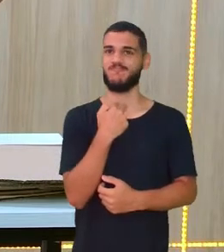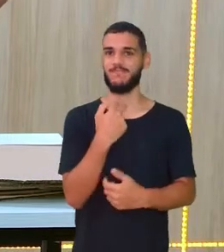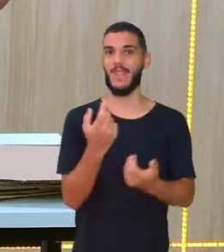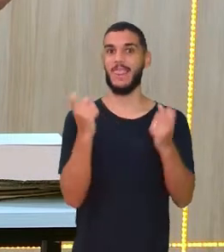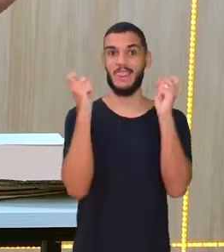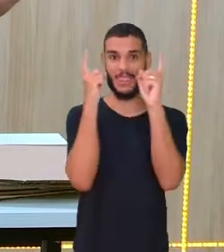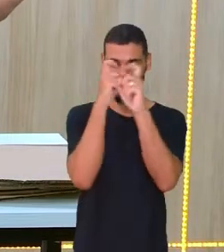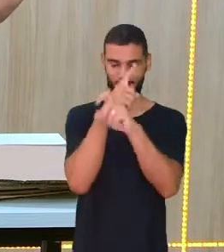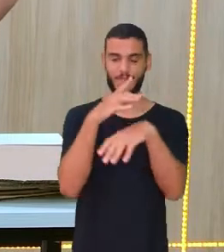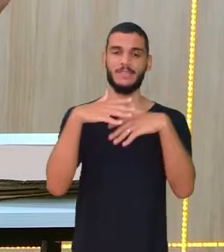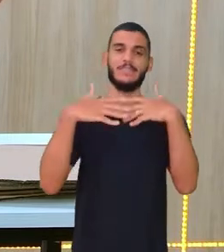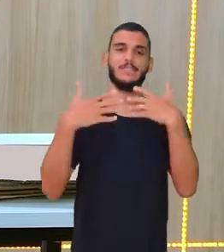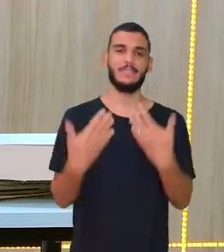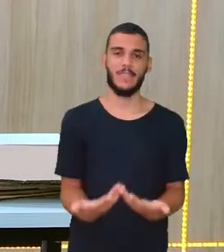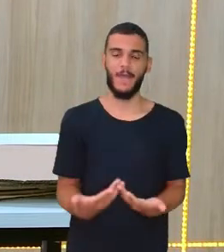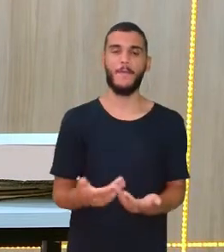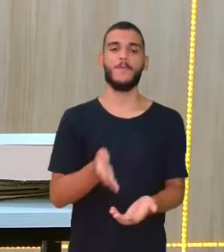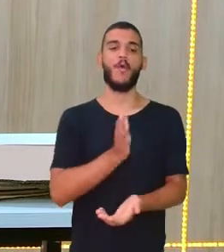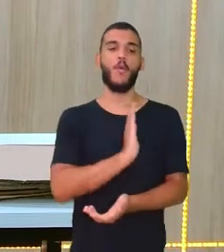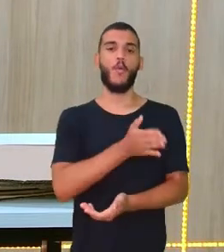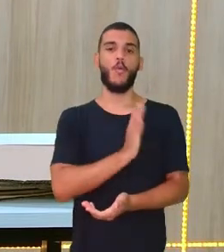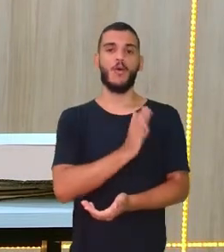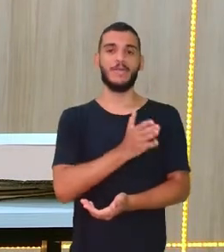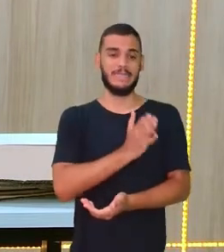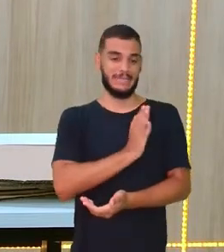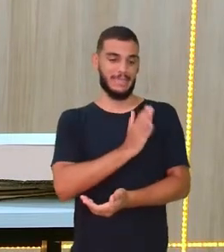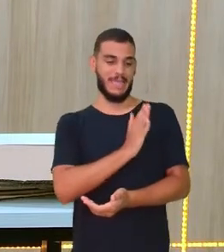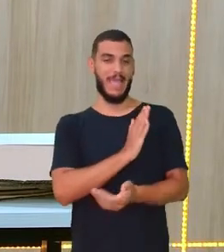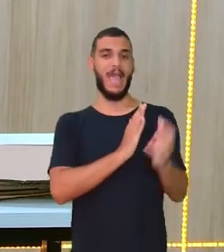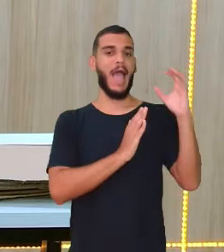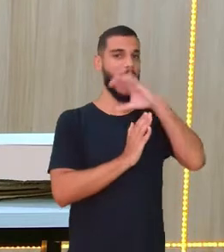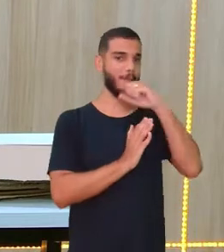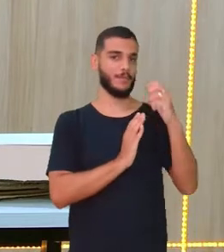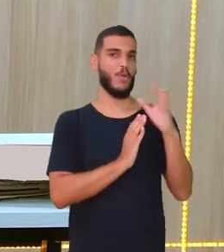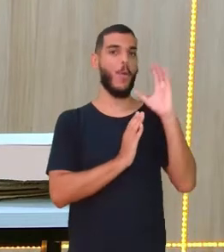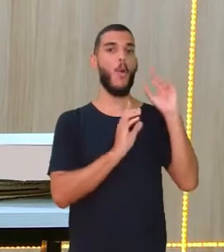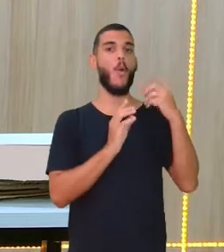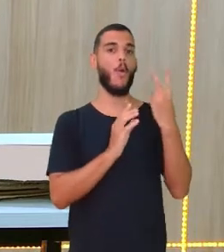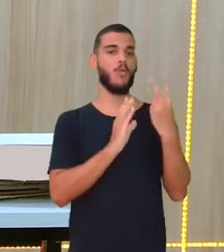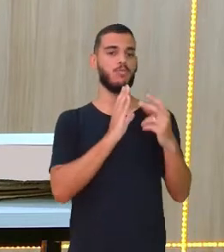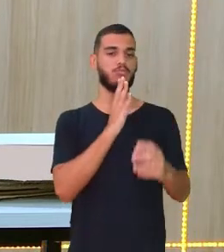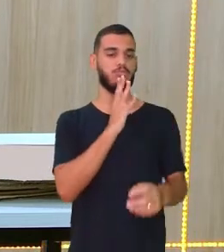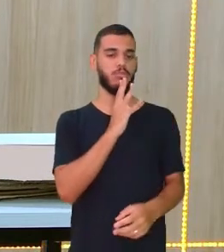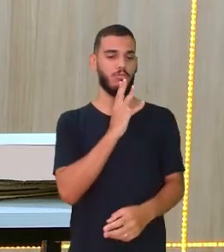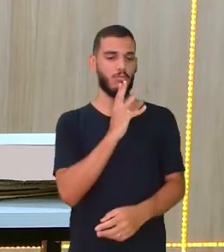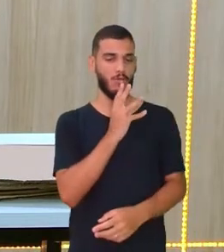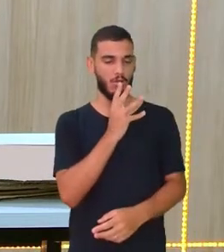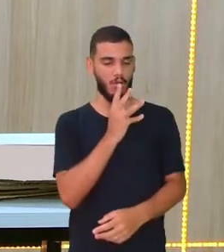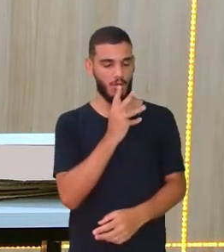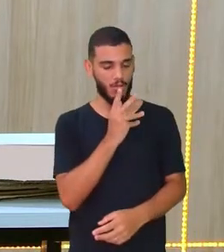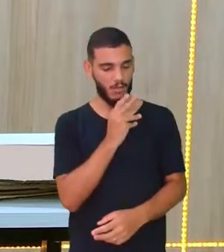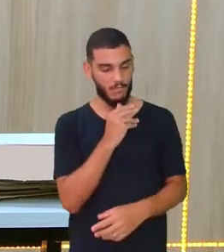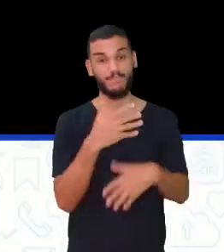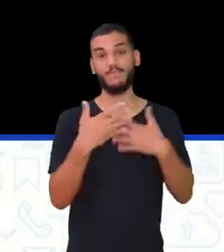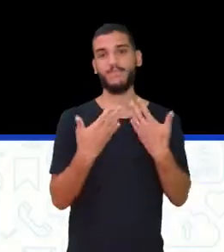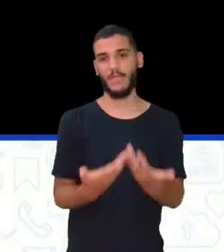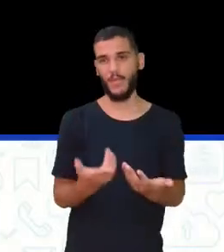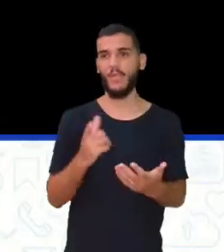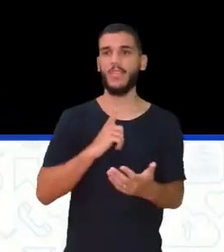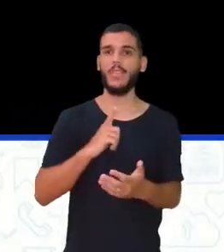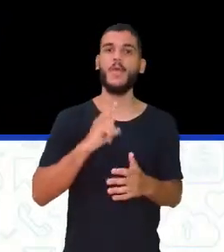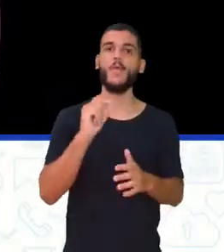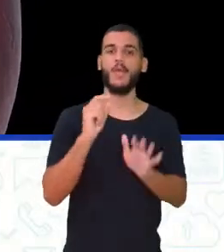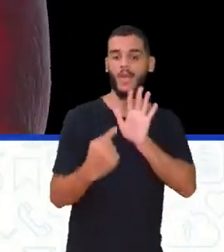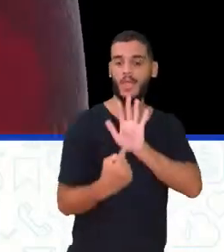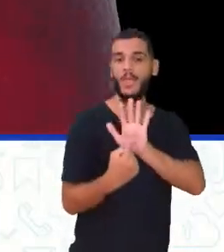seu coração não vai acelerar a questão aí dos batimentos. Então, aqui eu trouxe para vocês uma demonstração de como é que